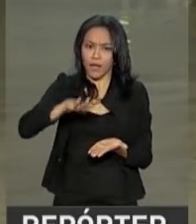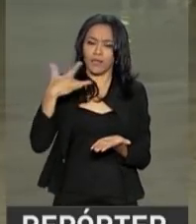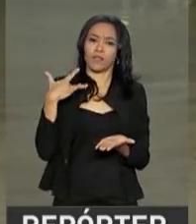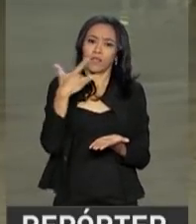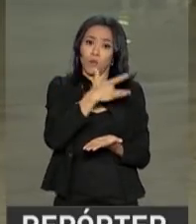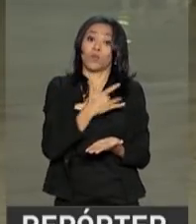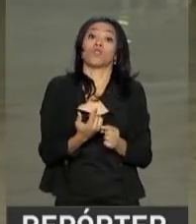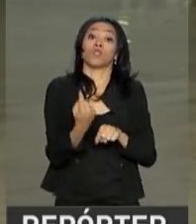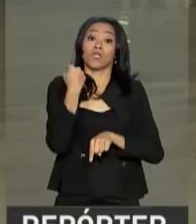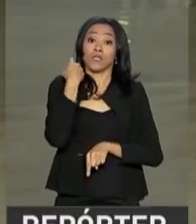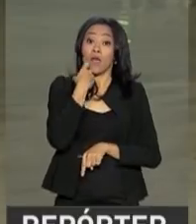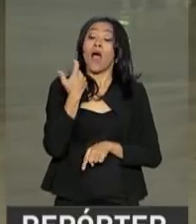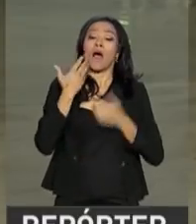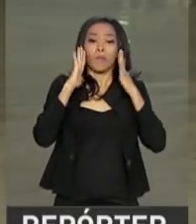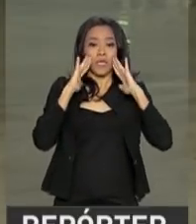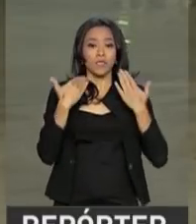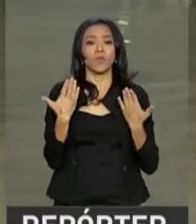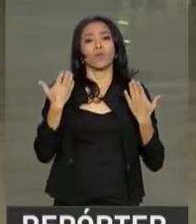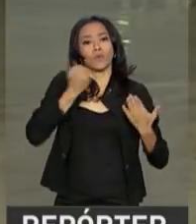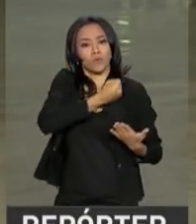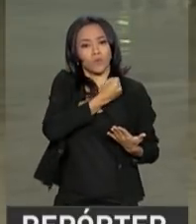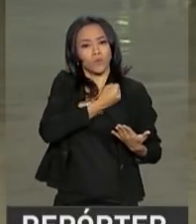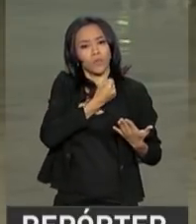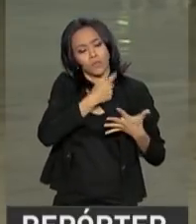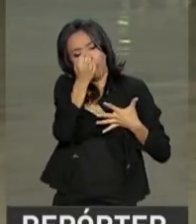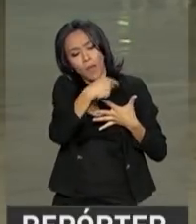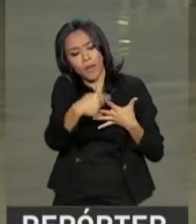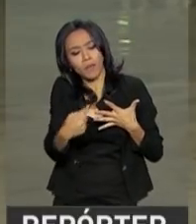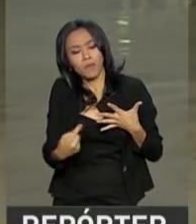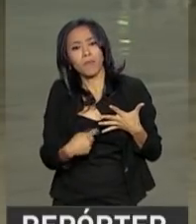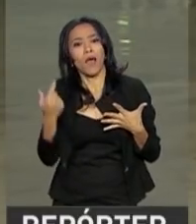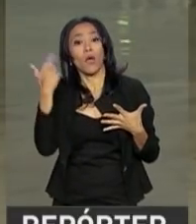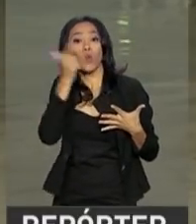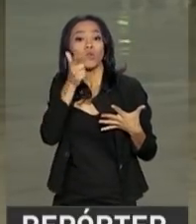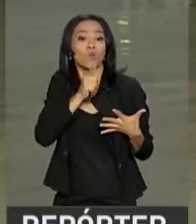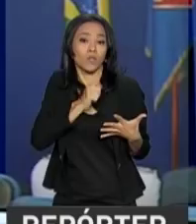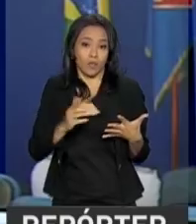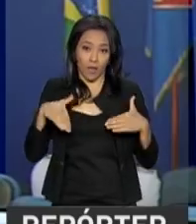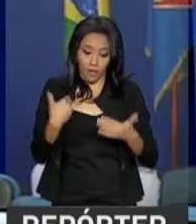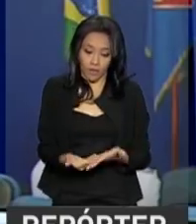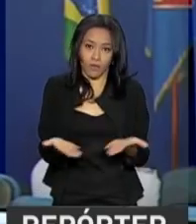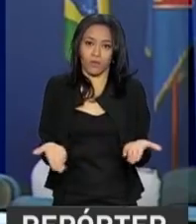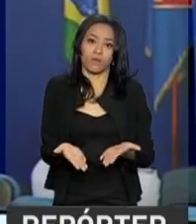das principais ações realizadas e dos resultados obtidos até agora.